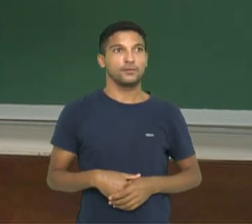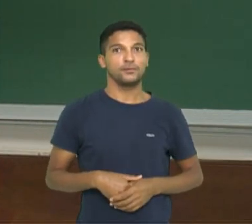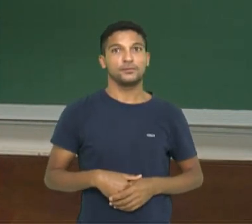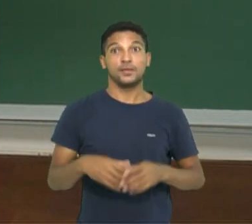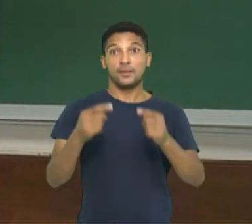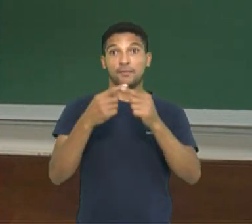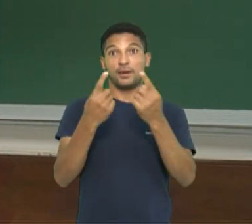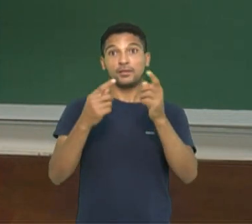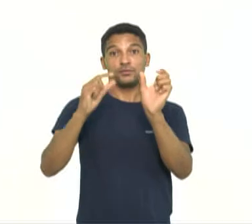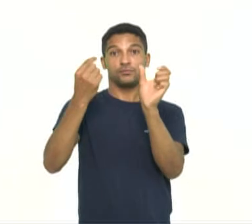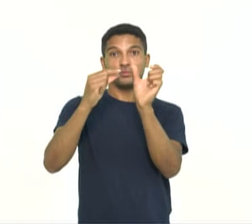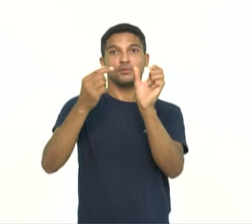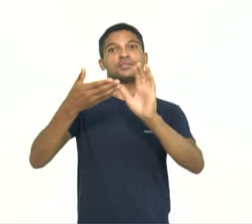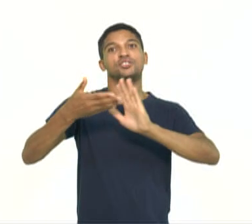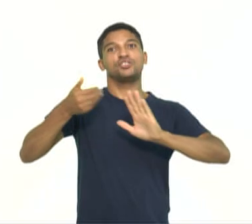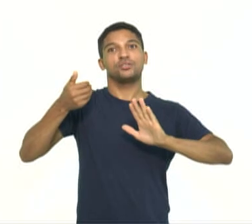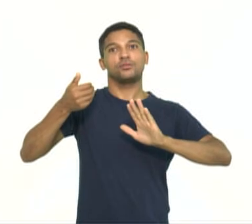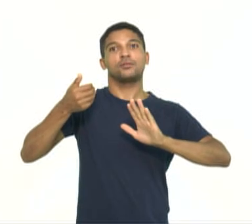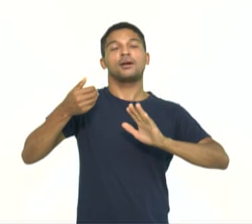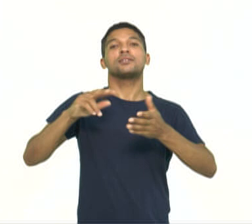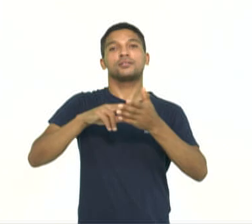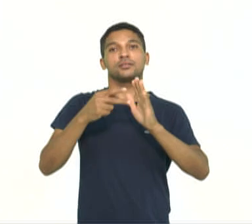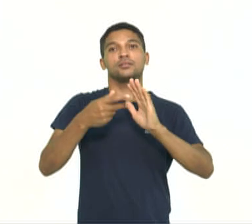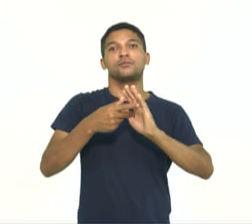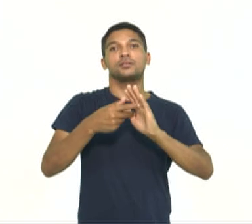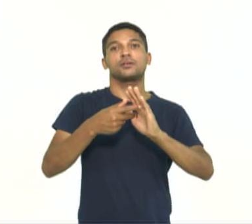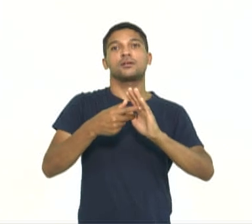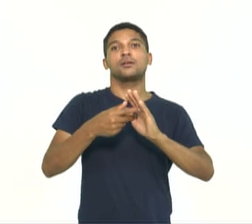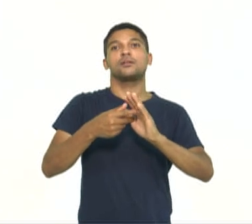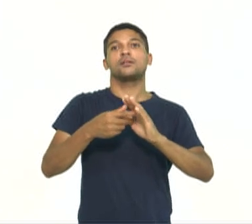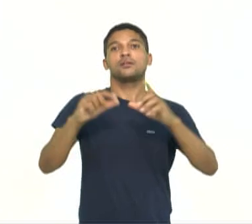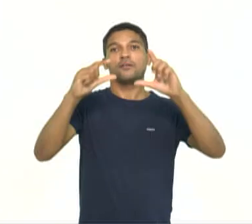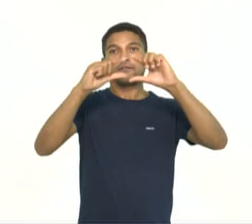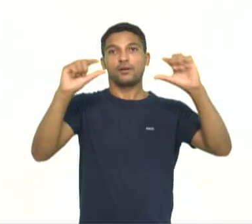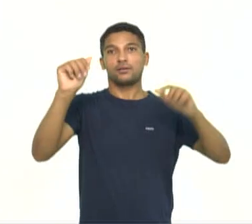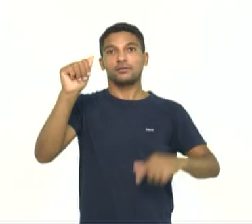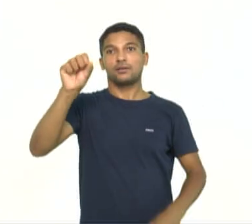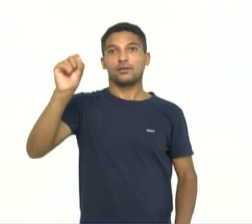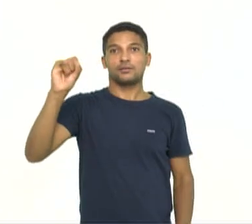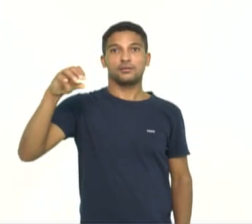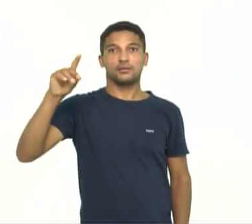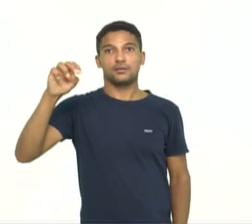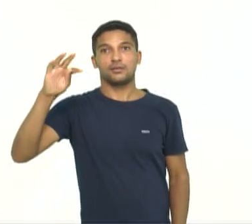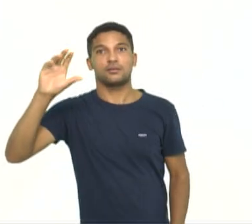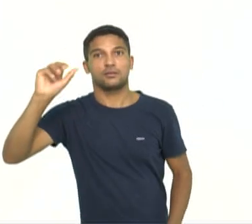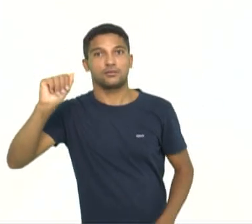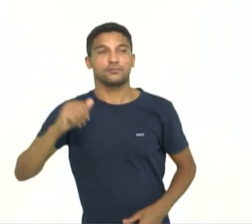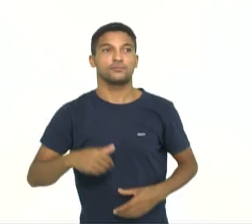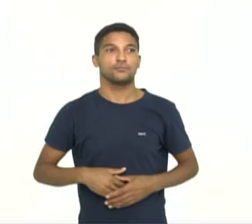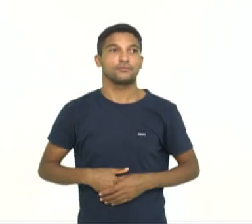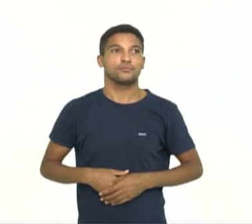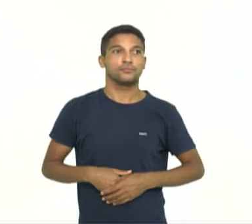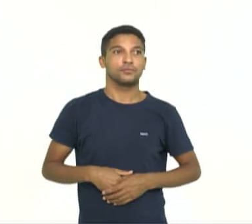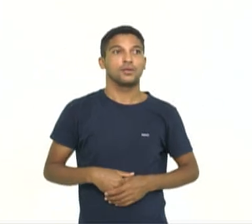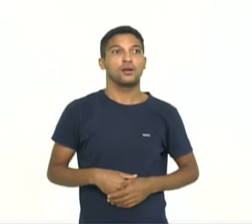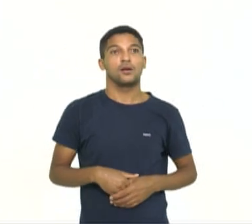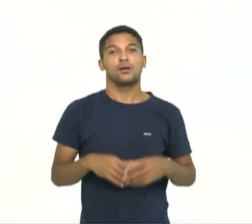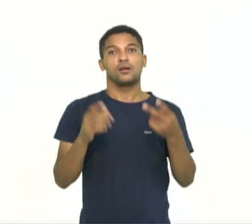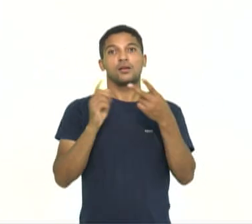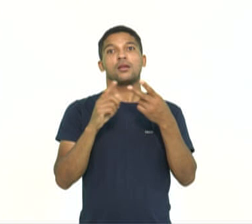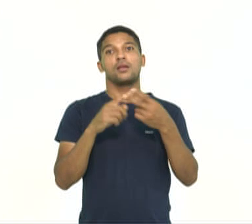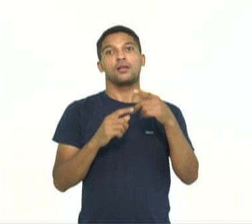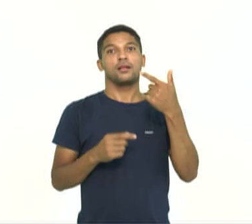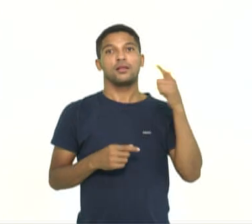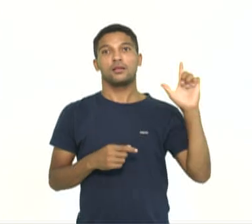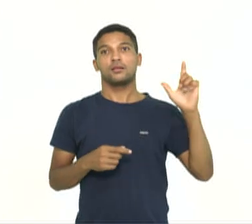conjunção. Observem ali o outro exemplo. Meu pai foi trabalhar, ponto. Né? Tenho ali uma locução verbal,